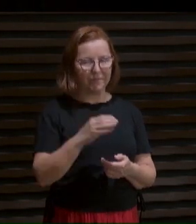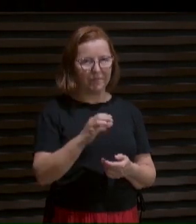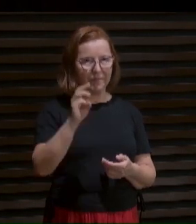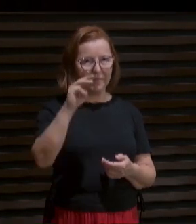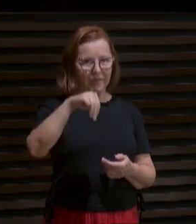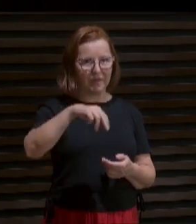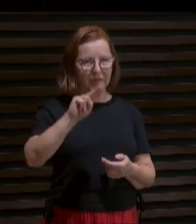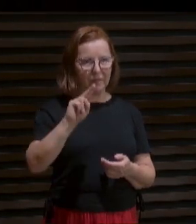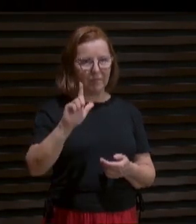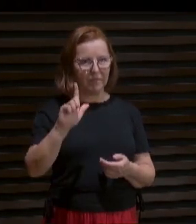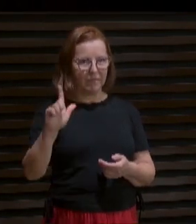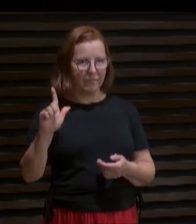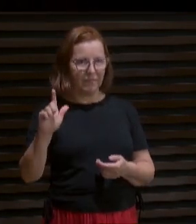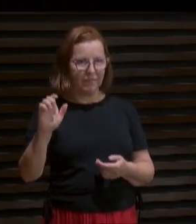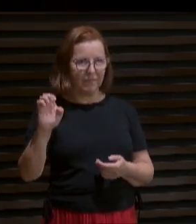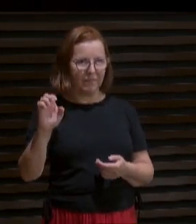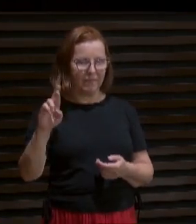93 anos